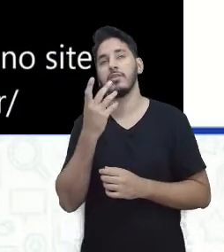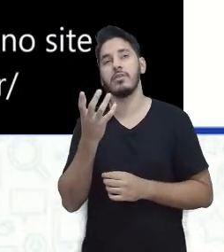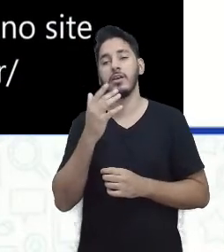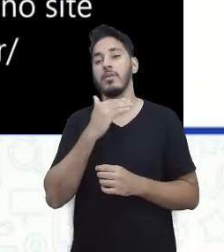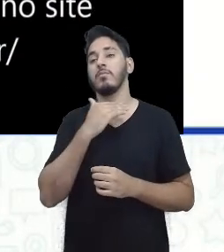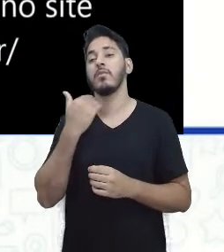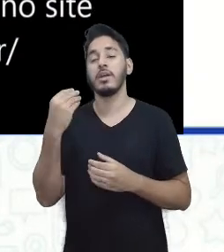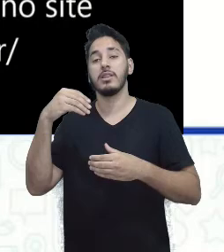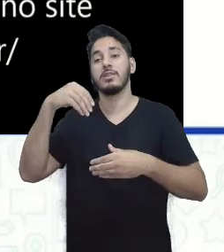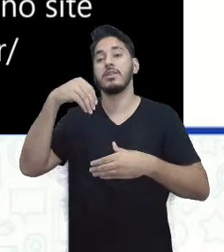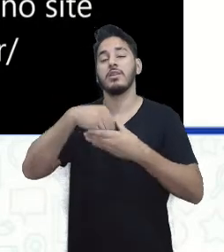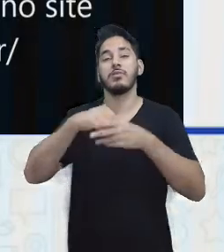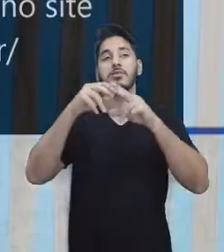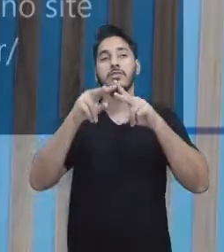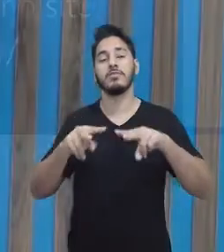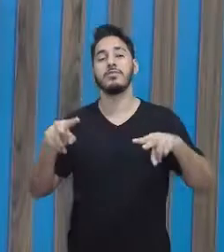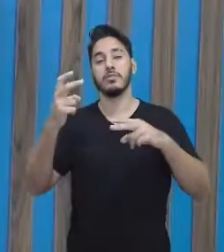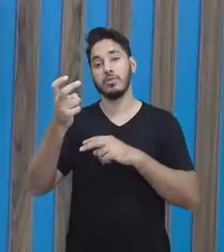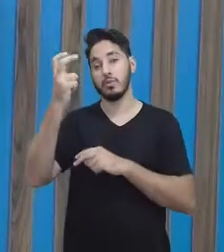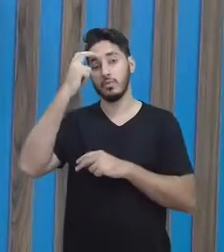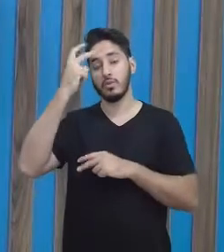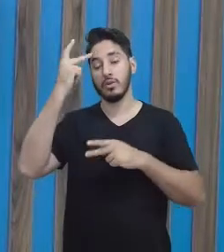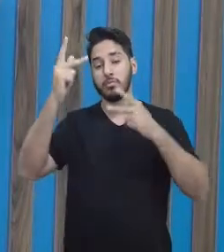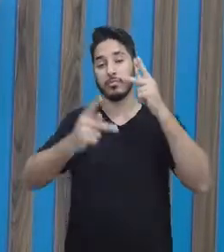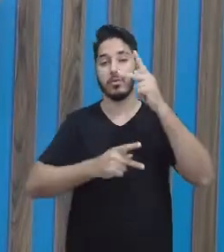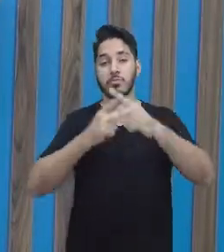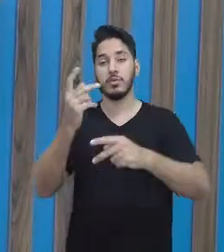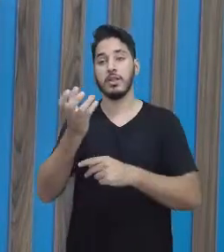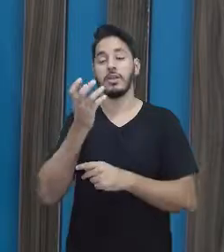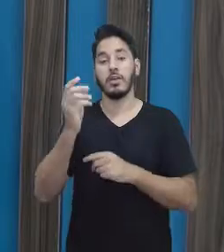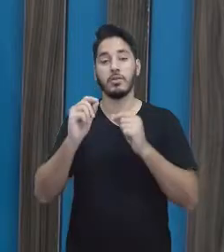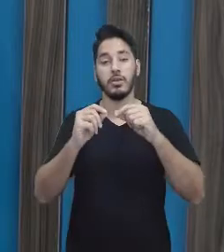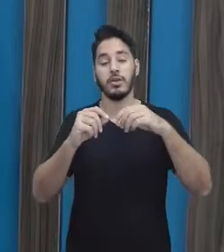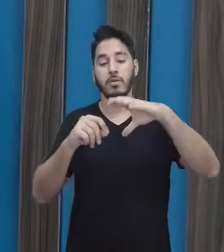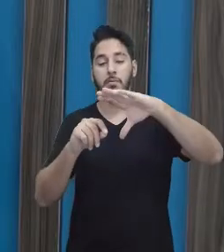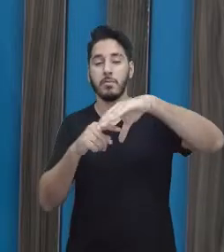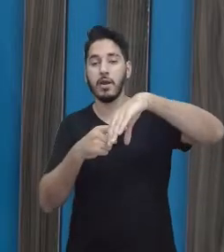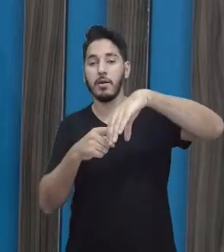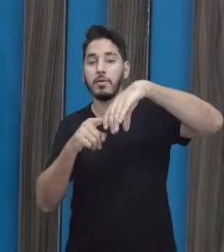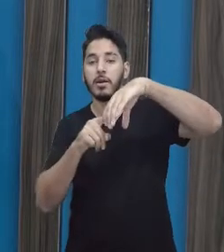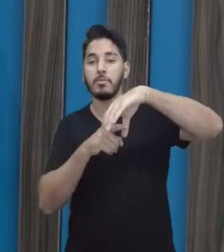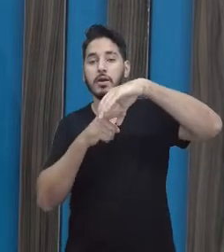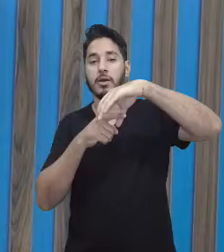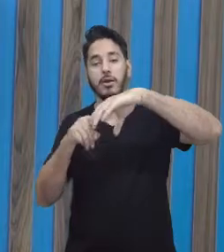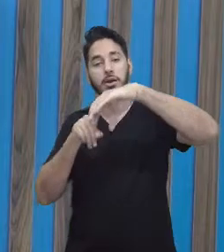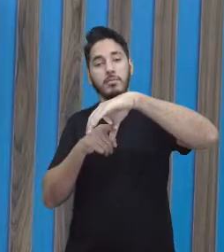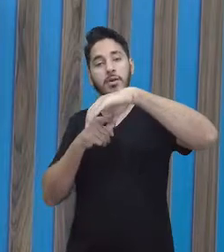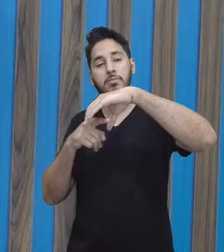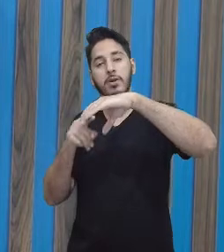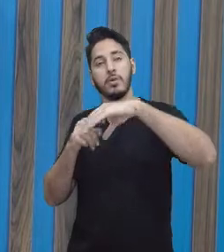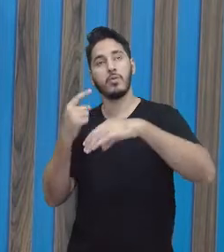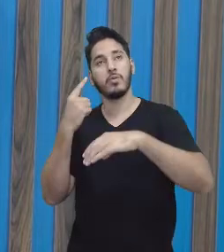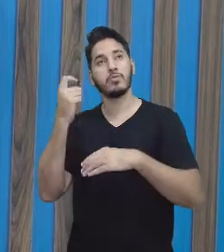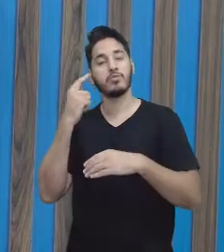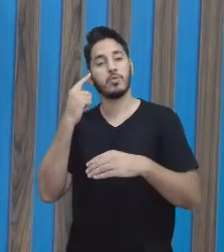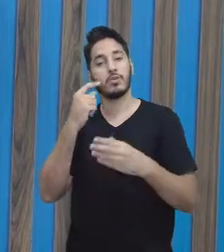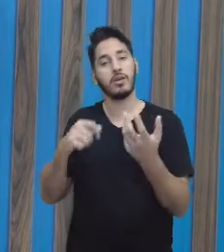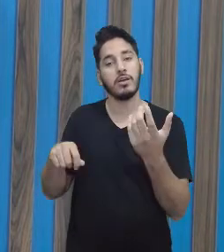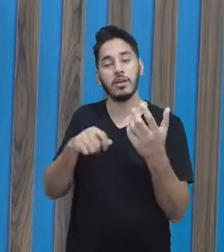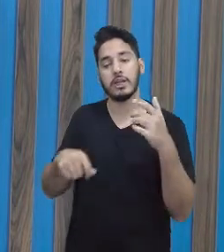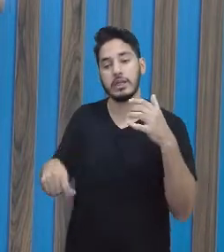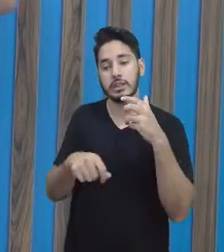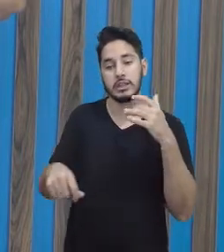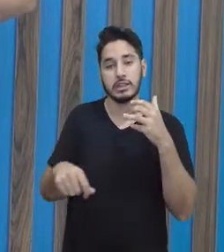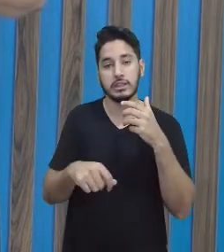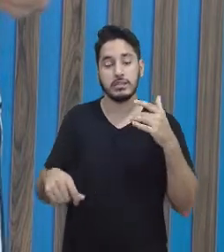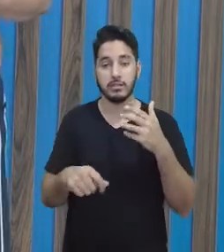morrer dentro dessa visão de cultura popular, né? Ele quer que o sino seja o som da rabeca, né? E o som da viola. Agora, então